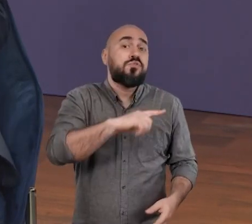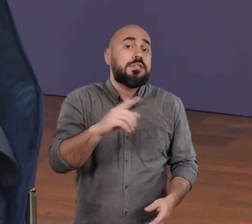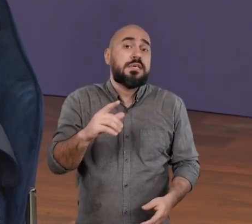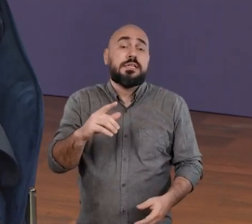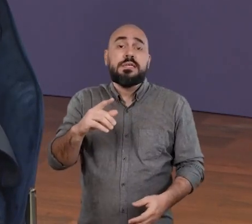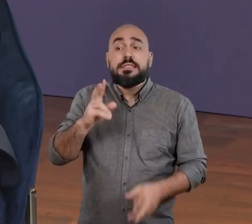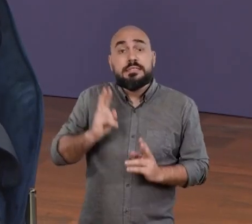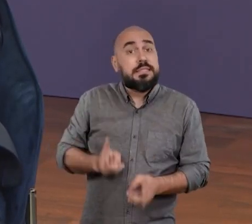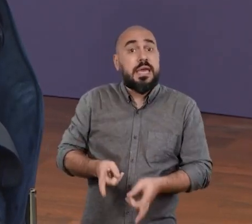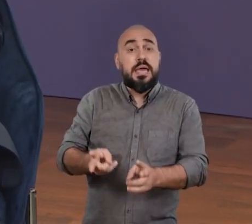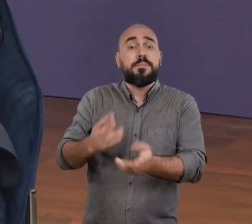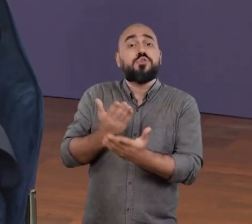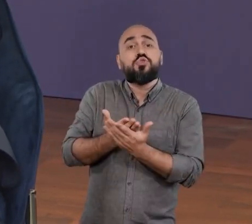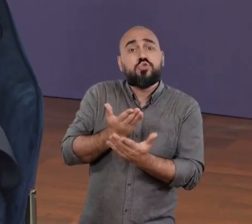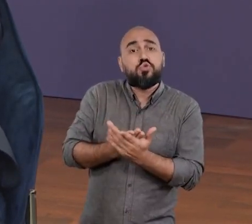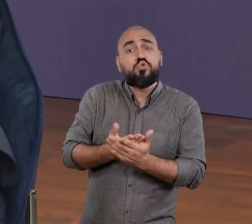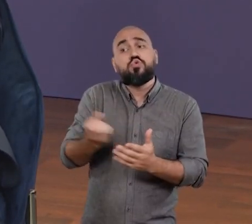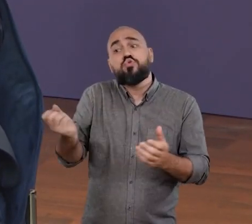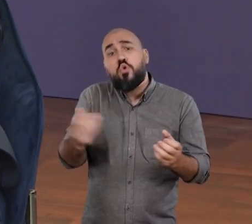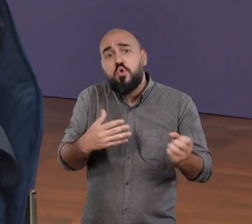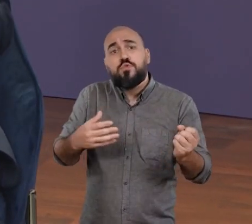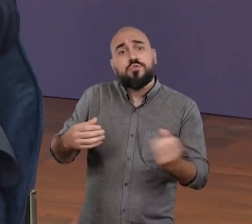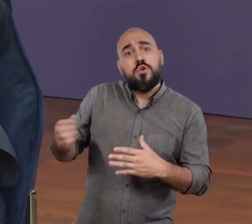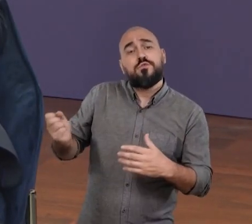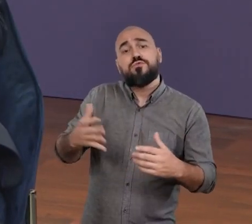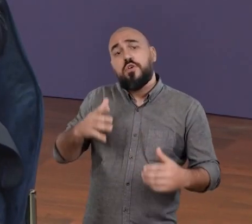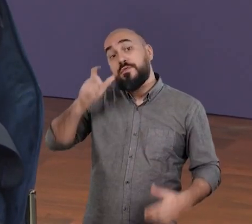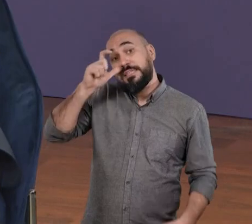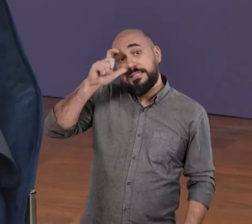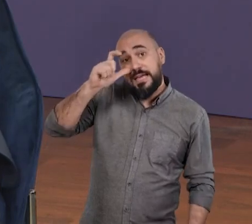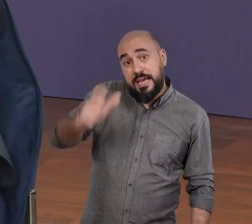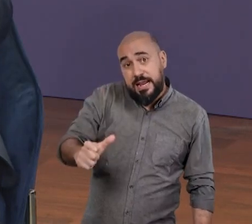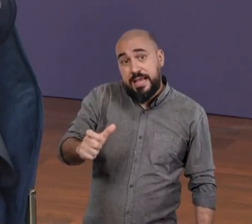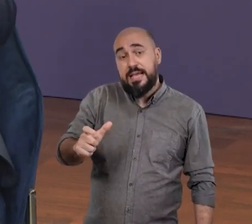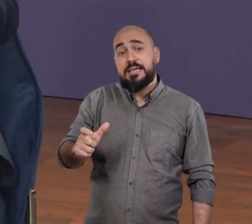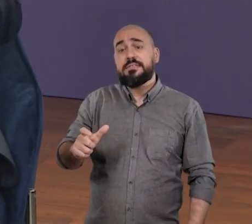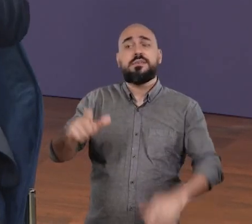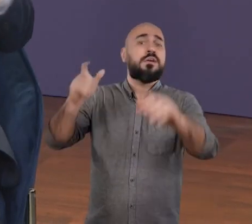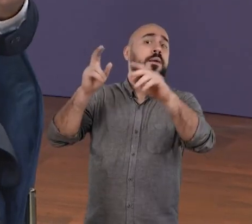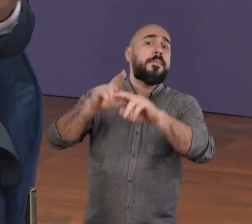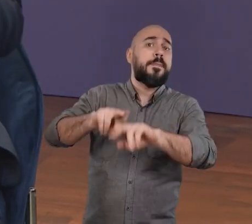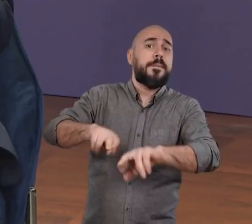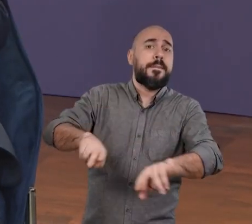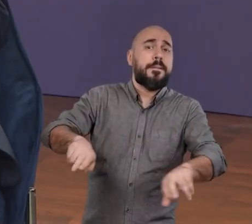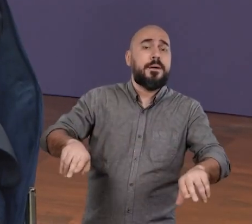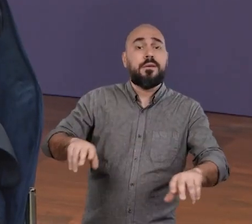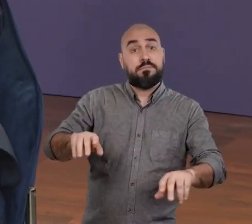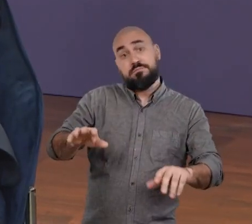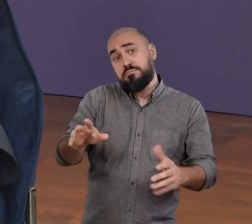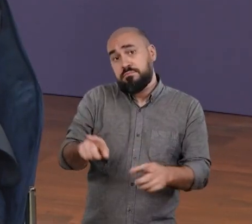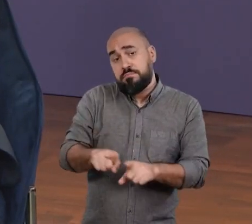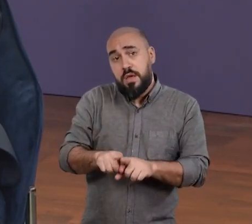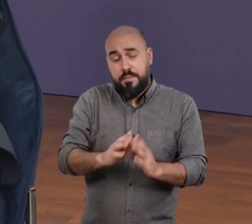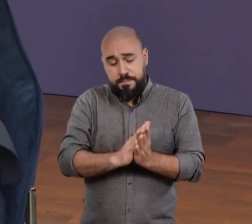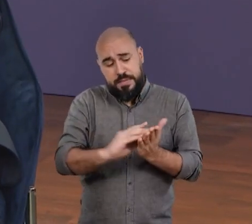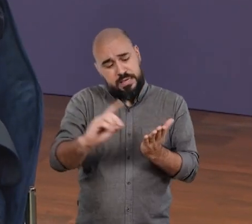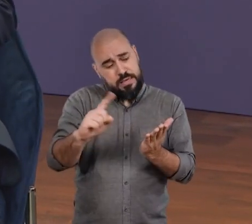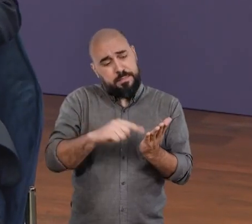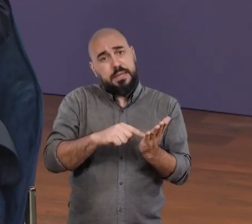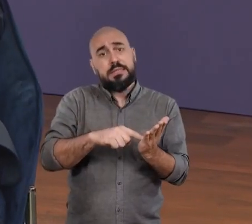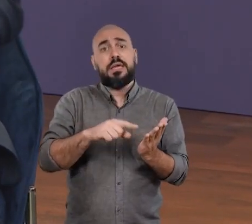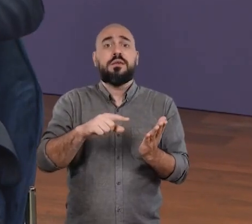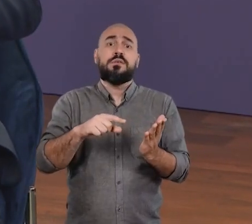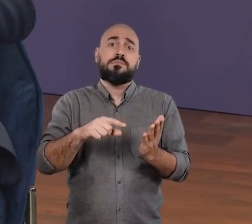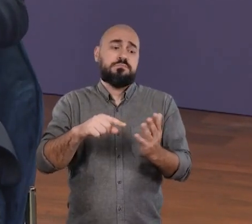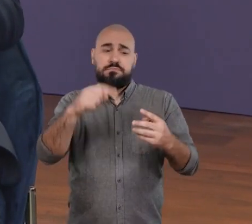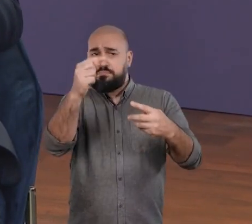vez mais conhecimento da palavra e tenha também interesse em ver os diferentes pontos de vista que a Bíblia nos apresenta.